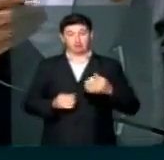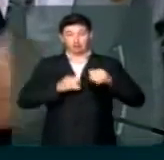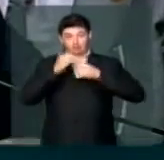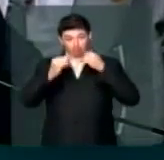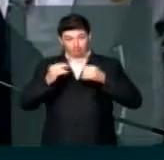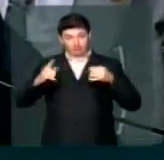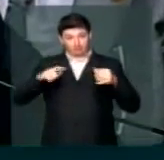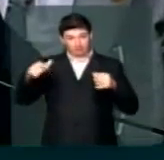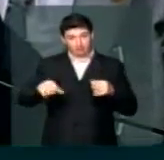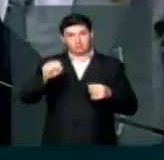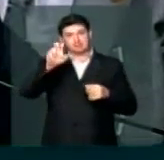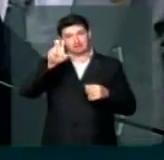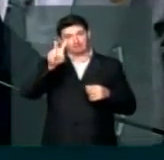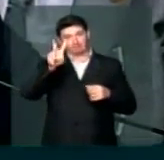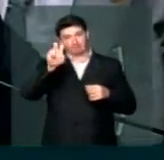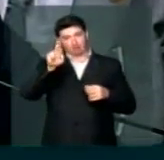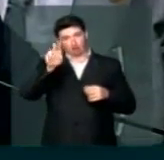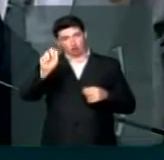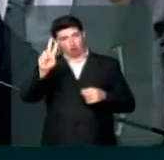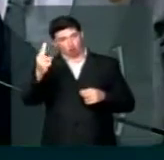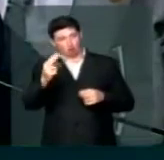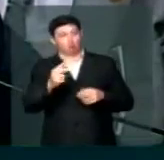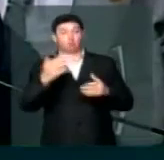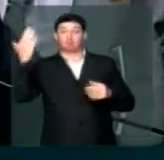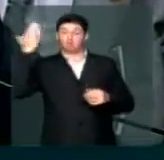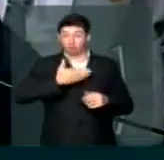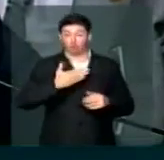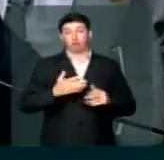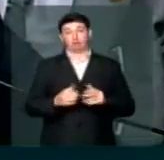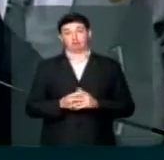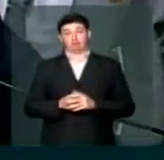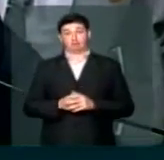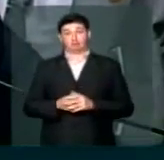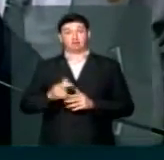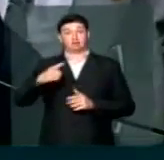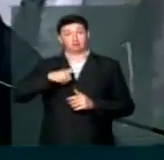já trouxe, que o senhor Severo leu, provam que